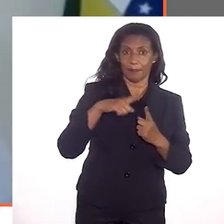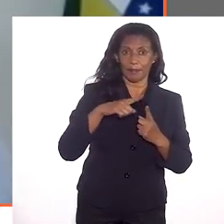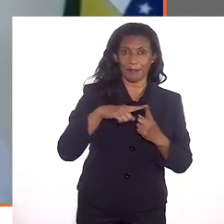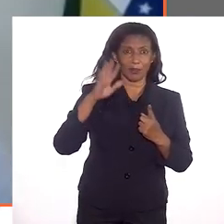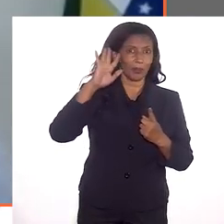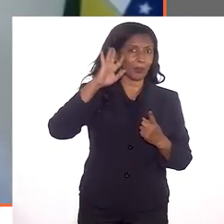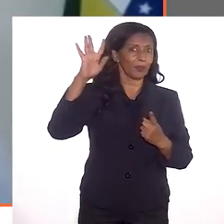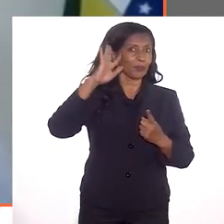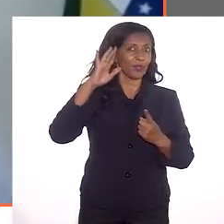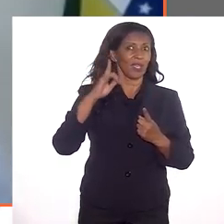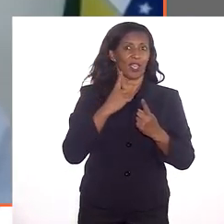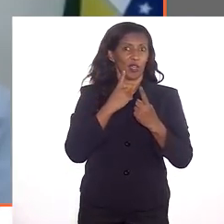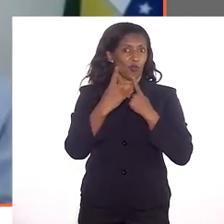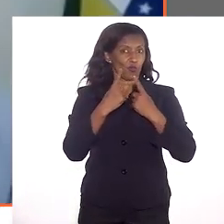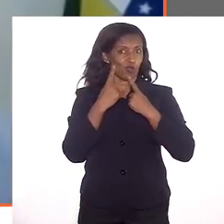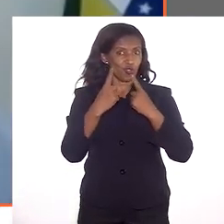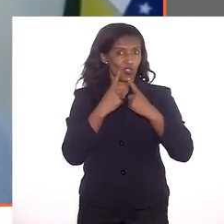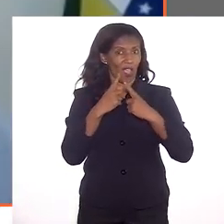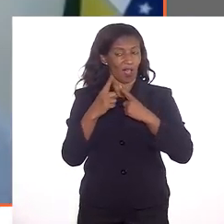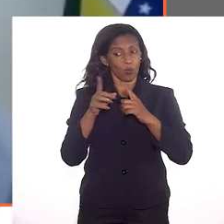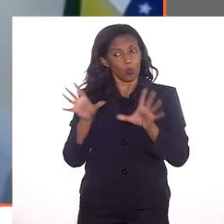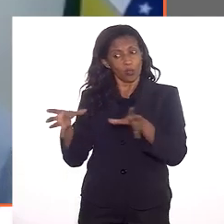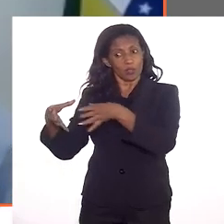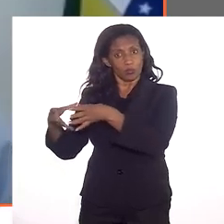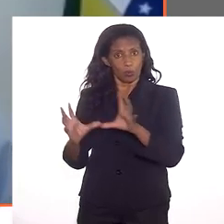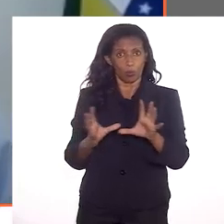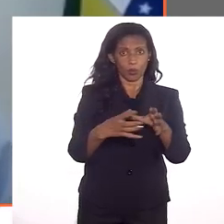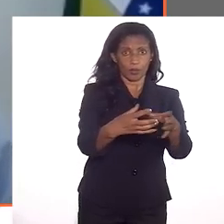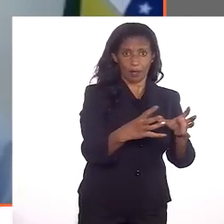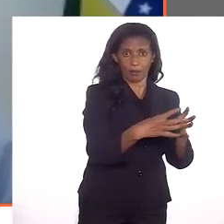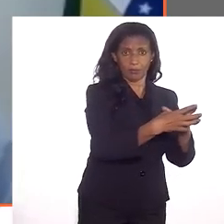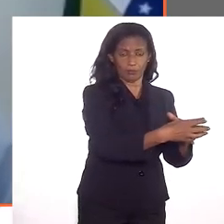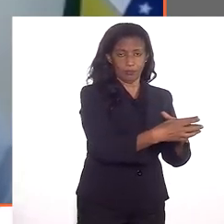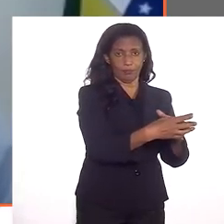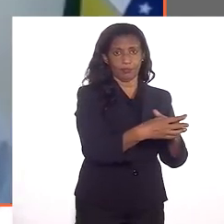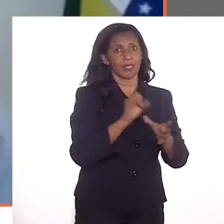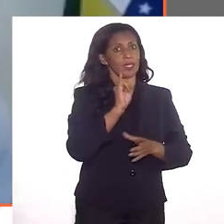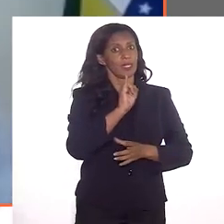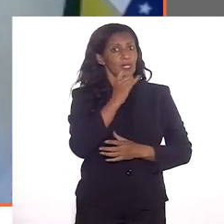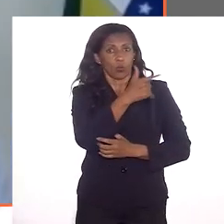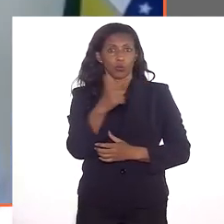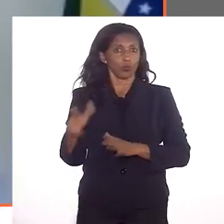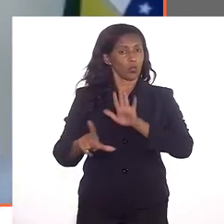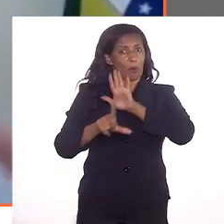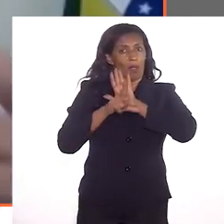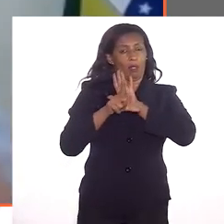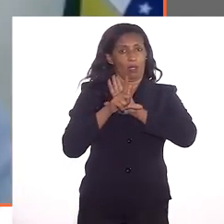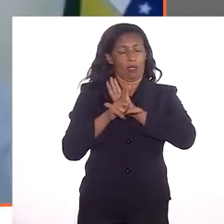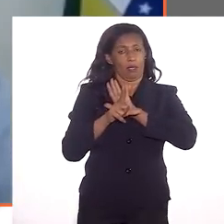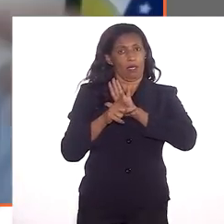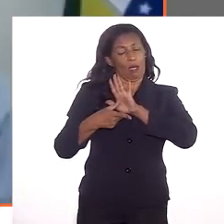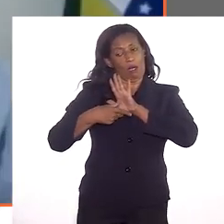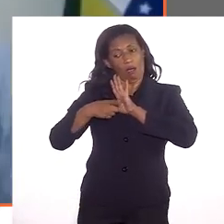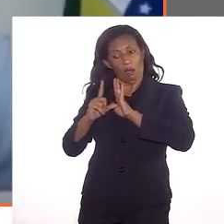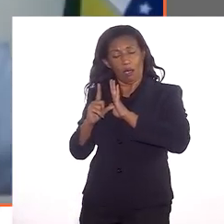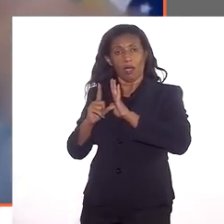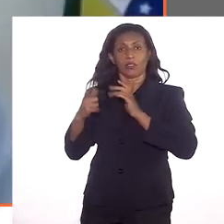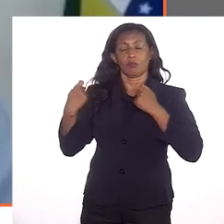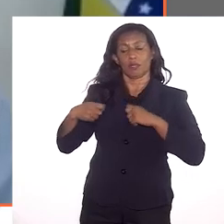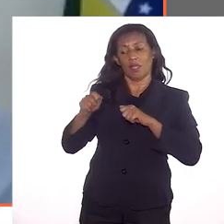primeiro, porque a inspiração é o diálogo com esses territórios, né? Assim, a lei não teria saído se nós não tivéssemos